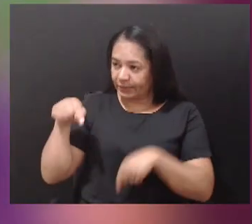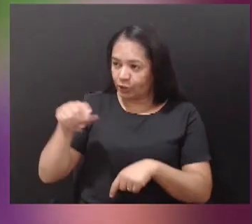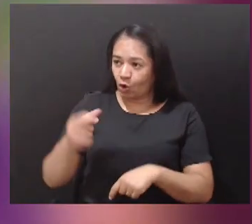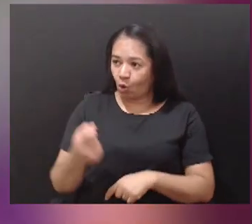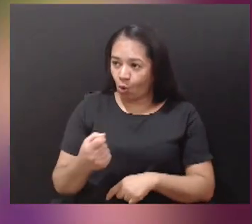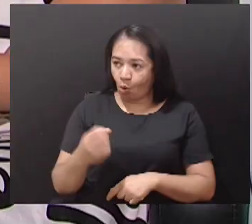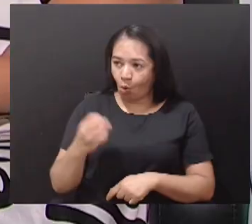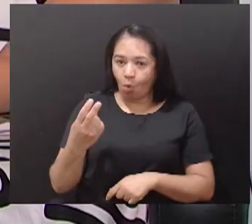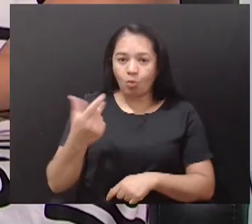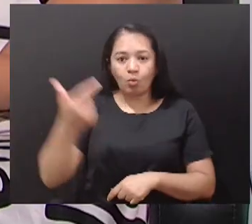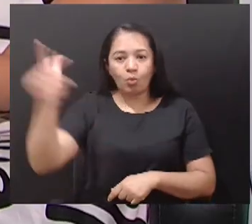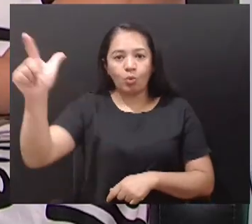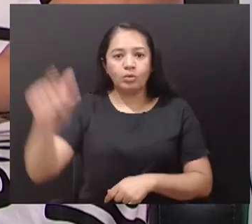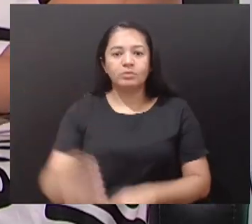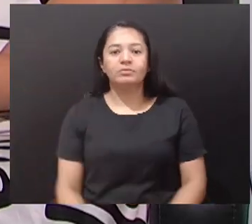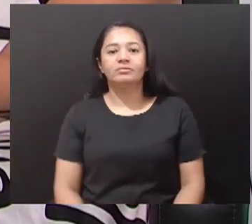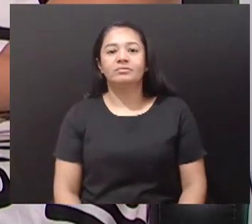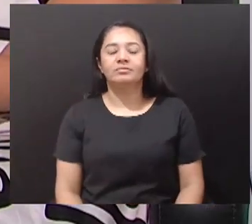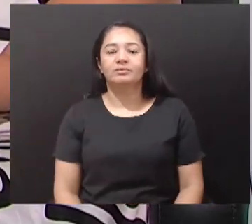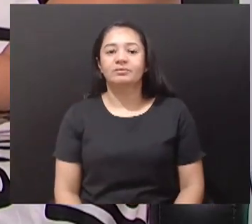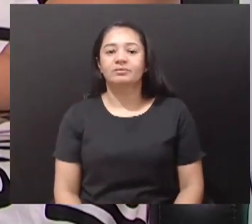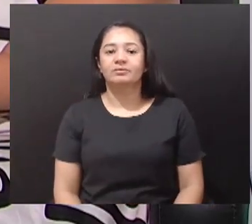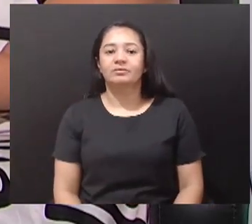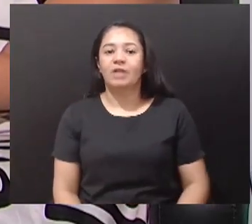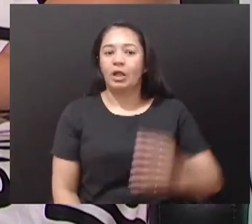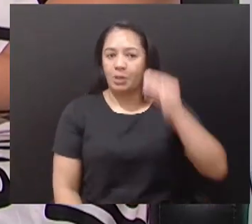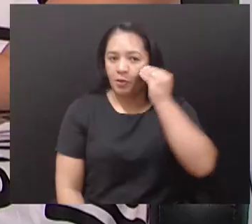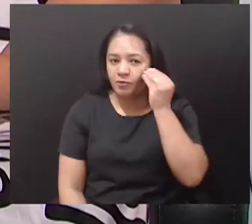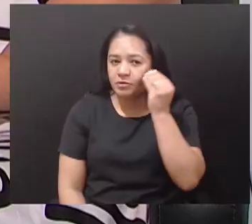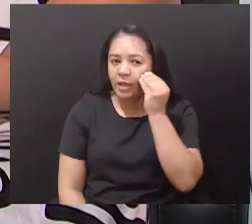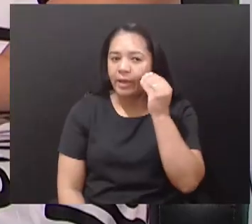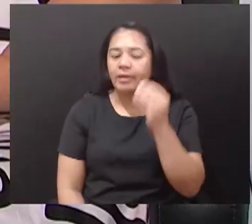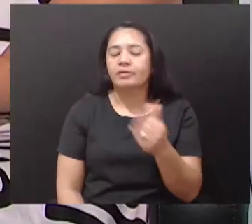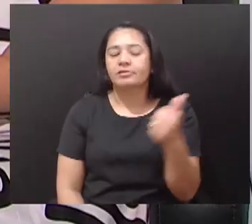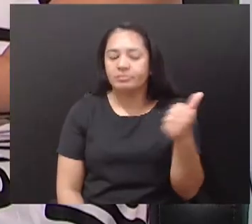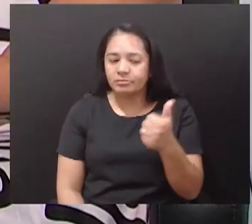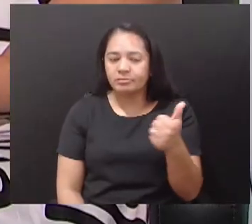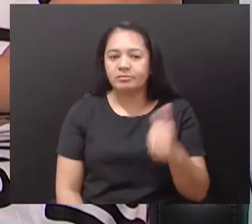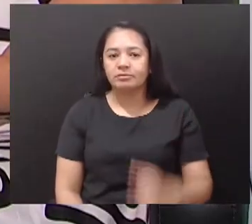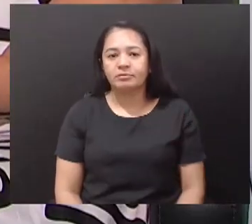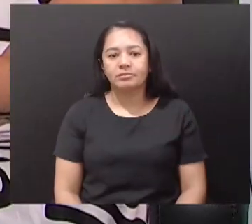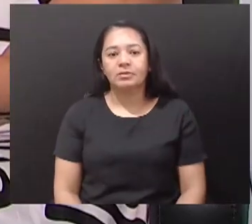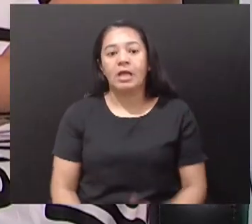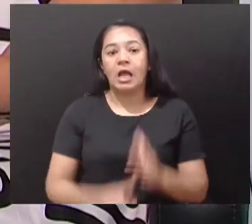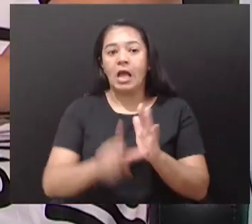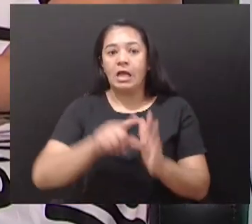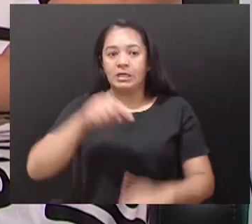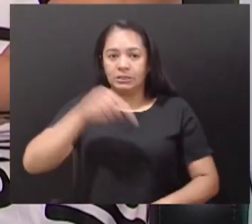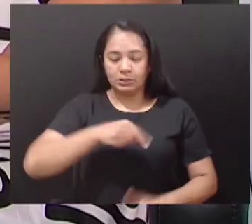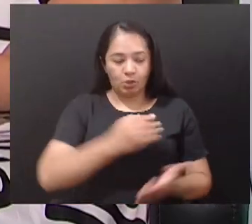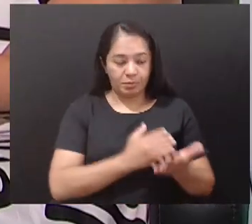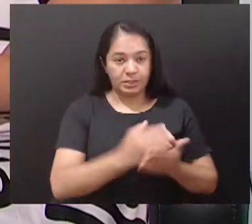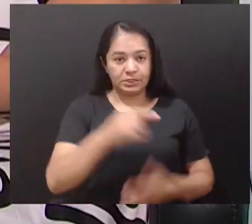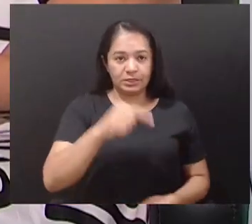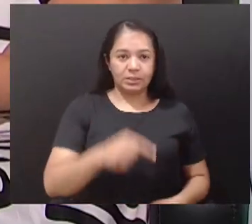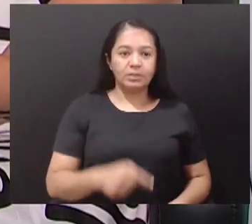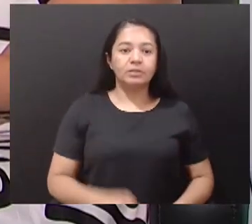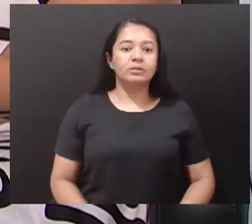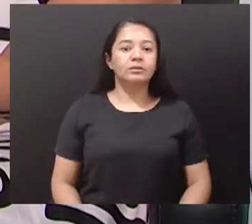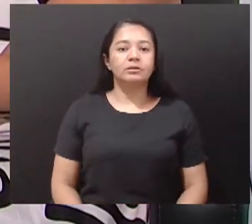daqui? Vamos lá, então teve um teste, né? Teve um teste. Antes de abrir o meu espaço, porque